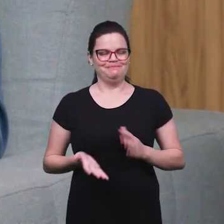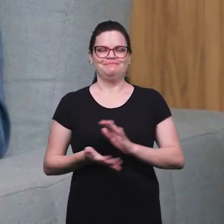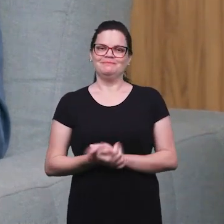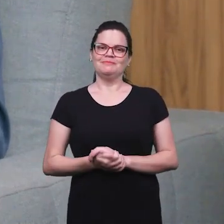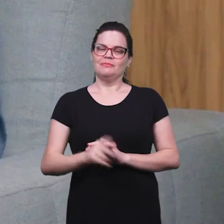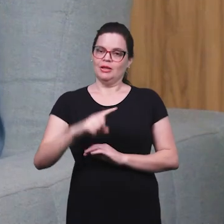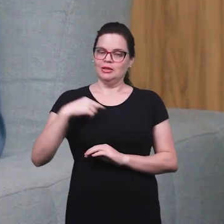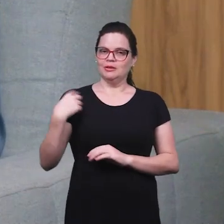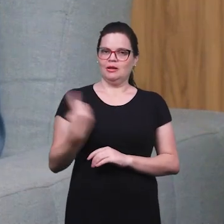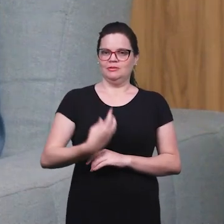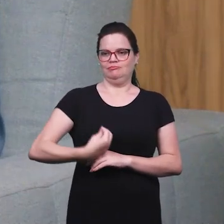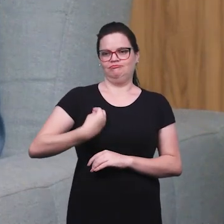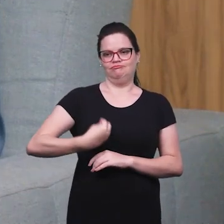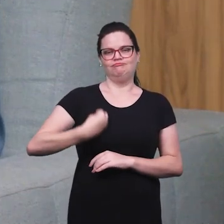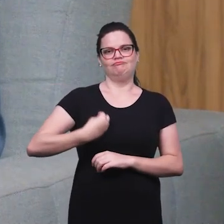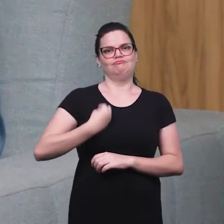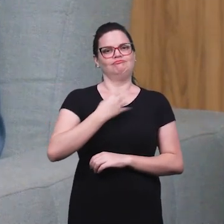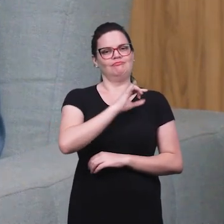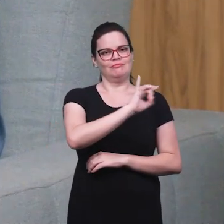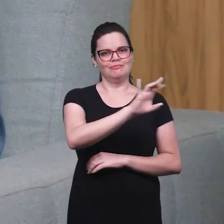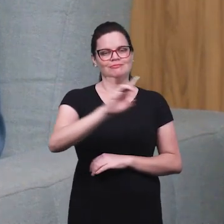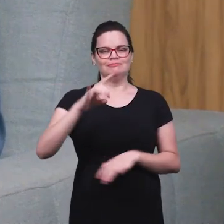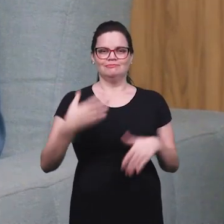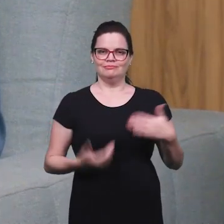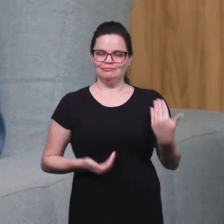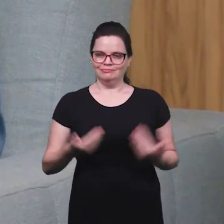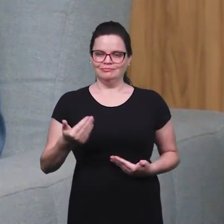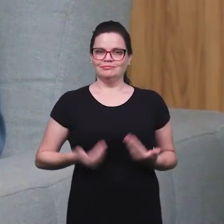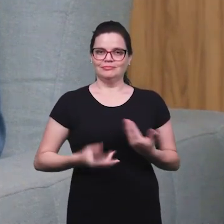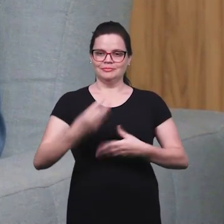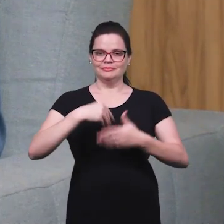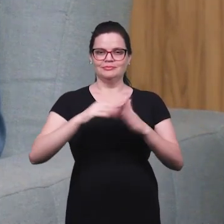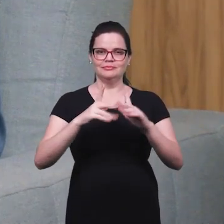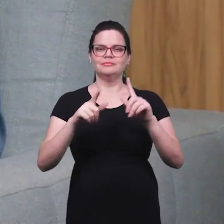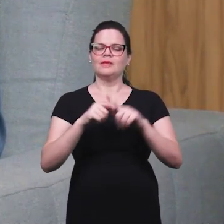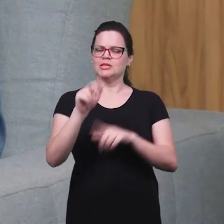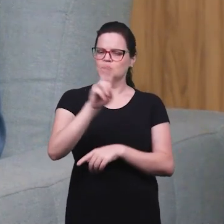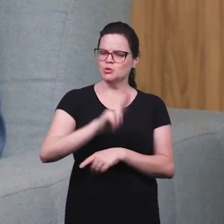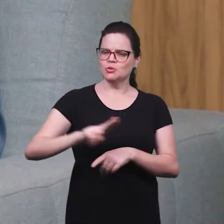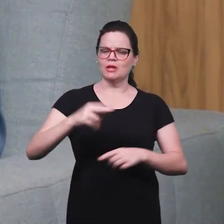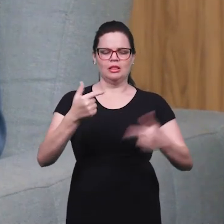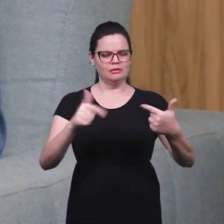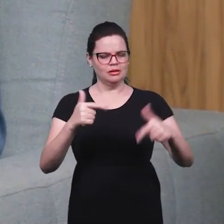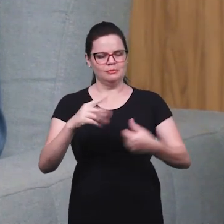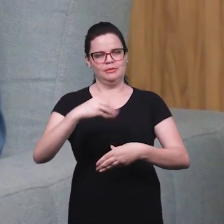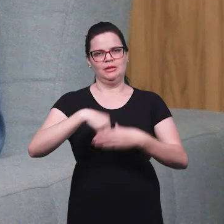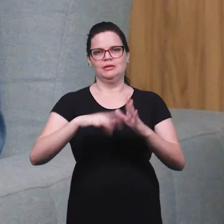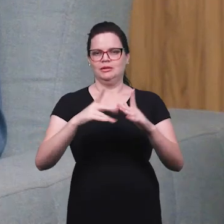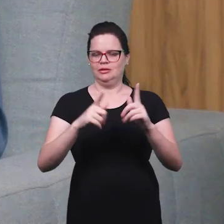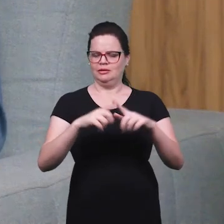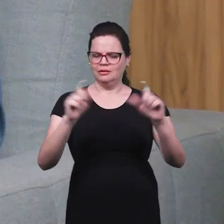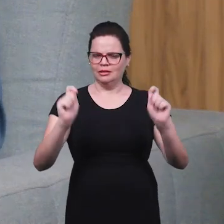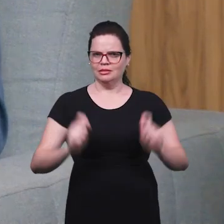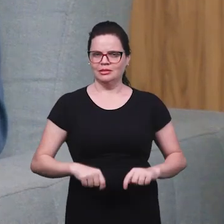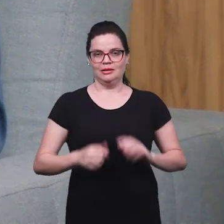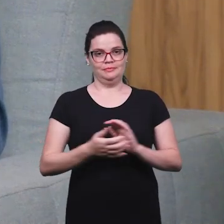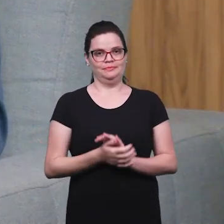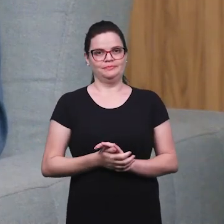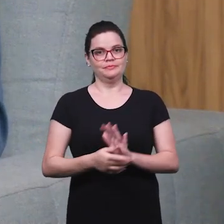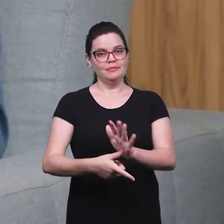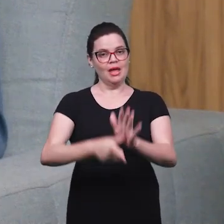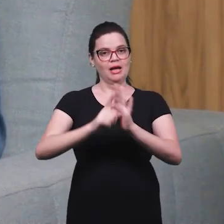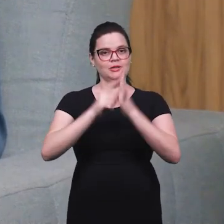a vivência de cada servo do Senhor na obra do Espírito Santo. E antes de apresentar aqui os